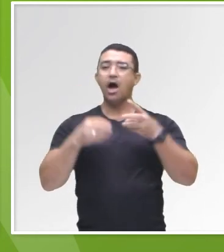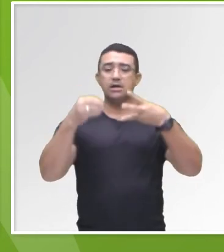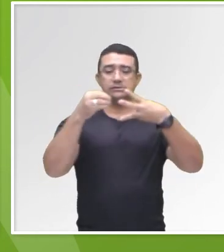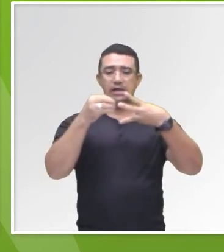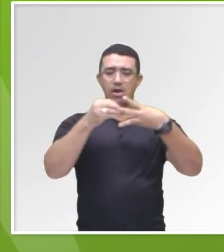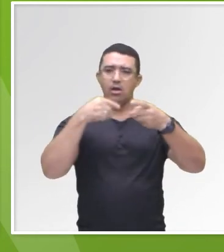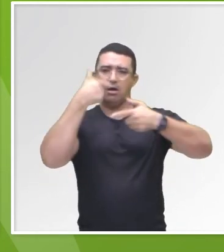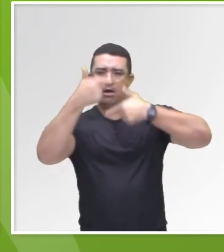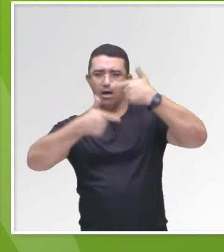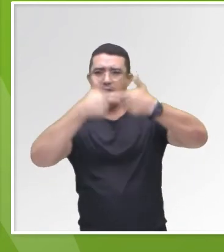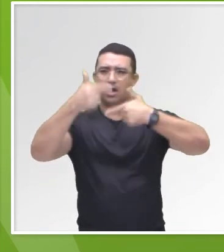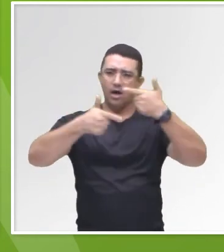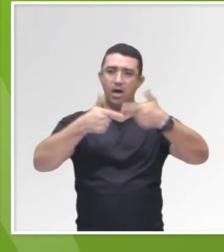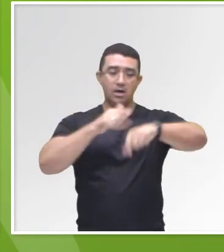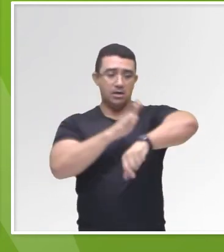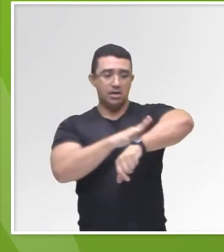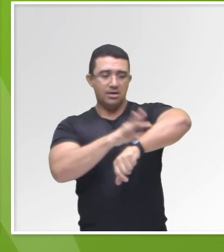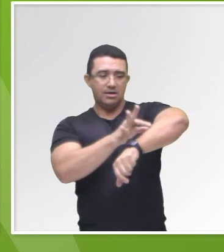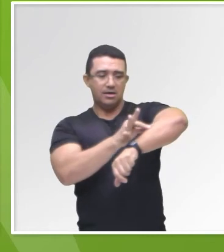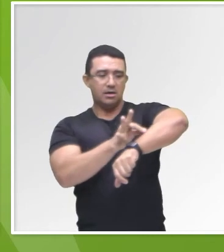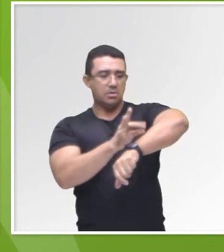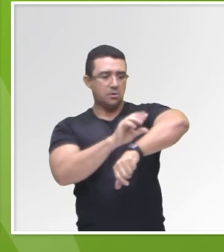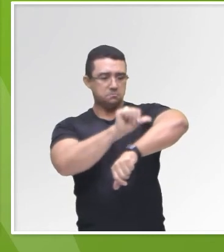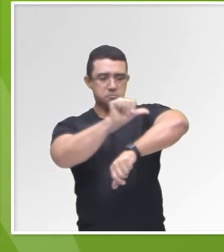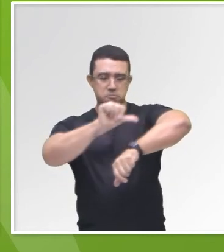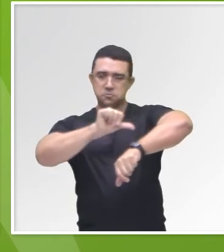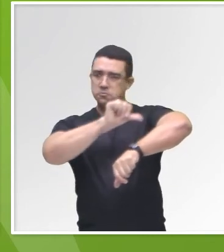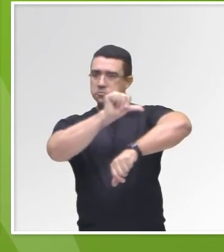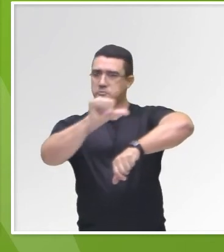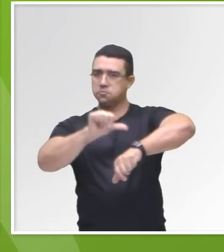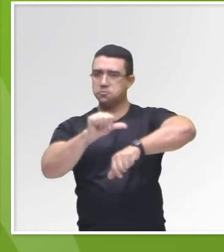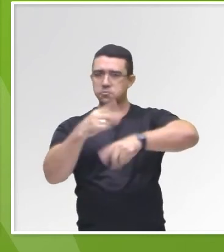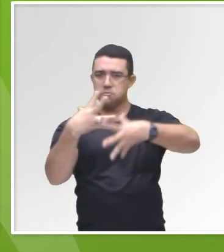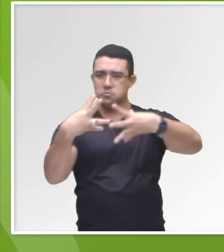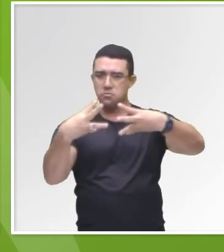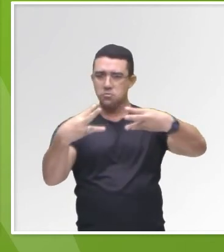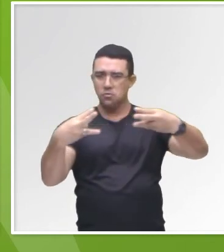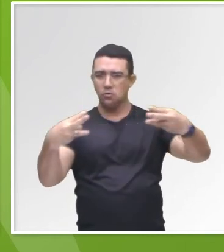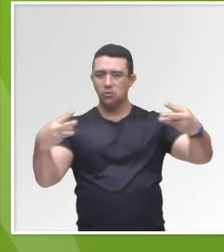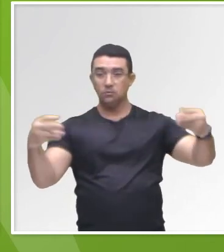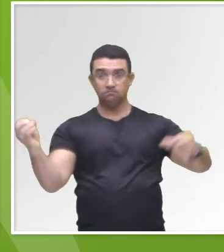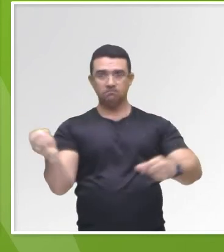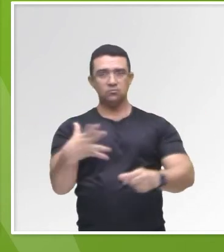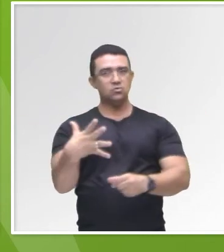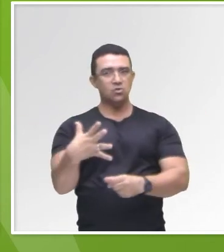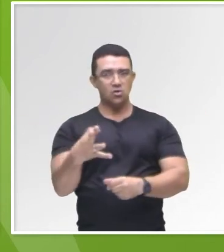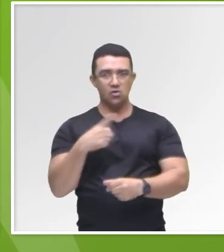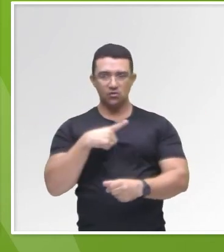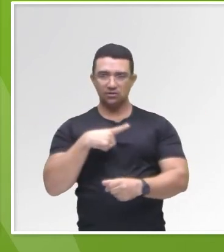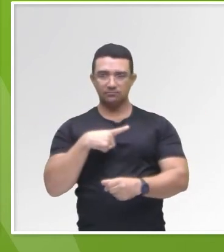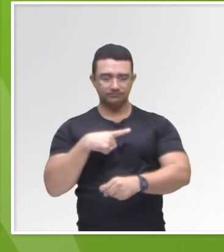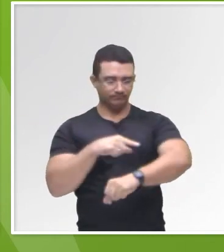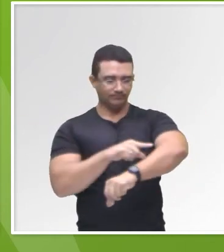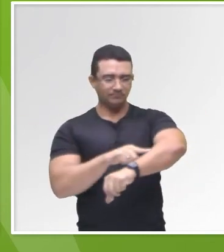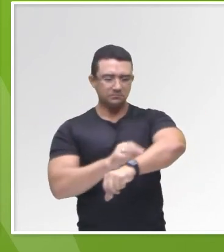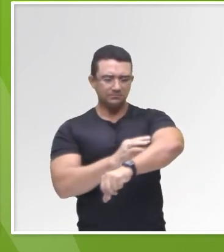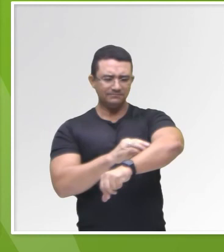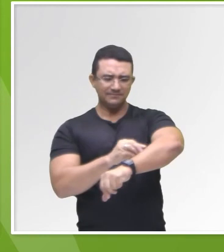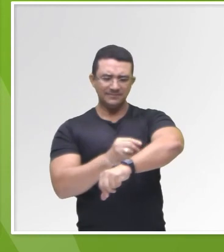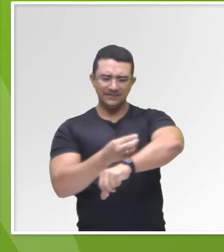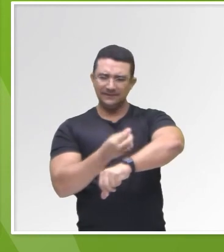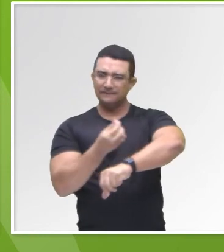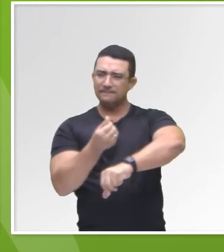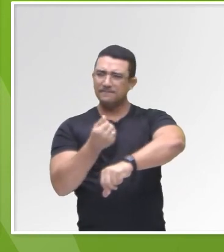aquela sua pele possa ser renovada, aquela ferida ela vai criar ali um cascão, né? Como a gente está vendo